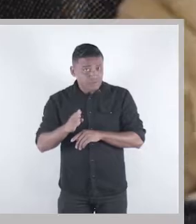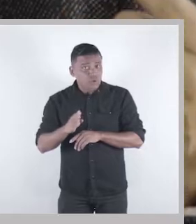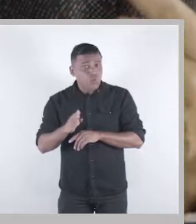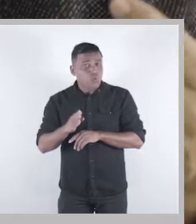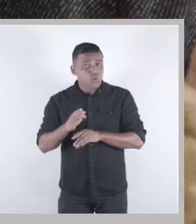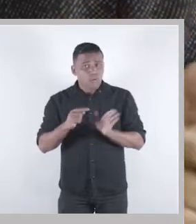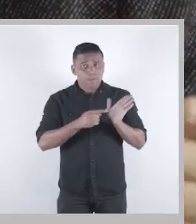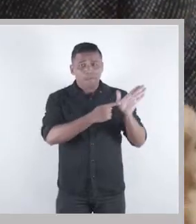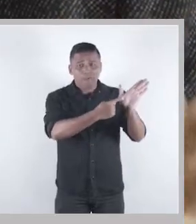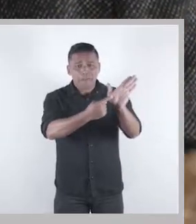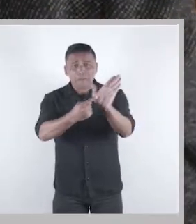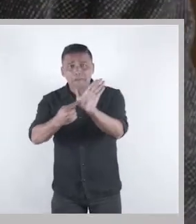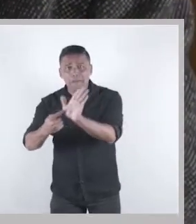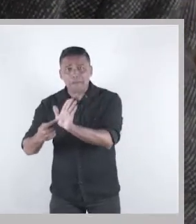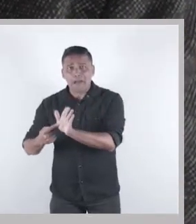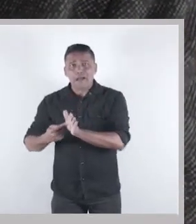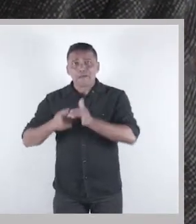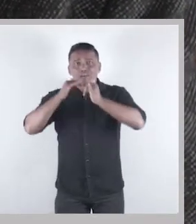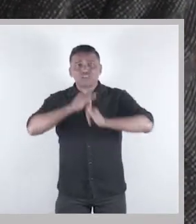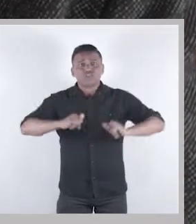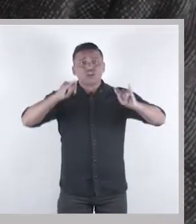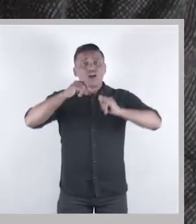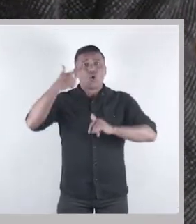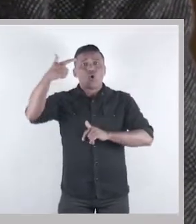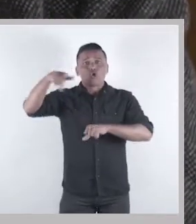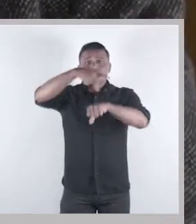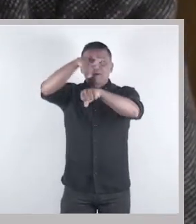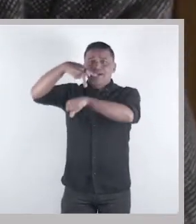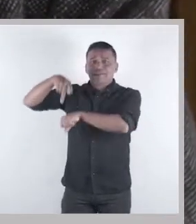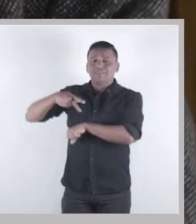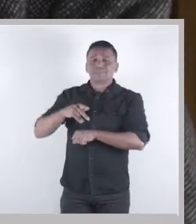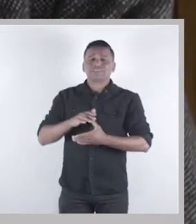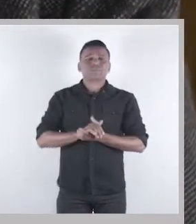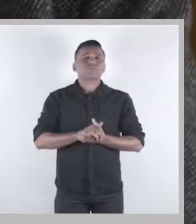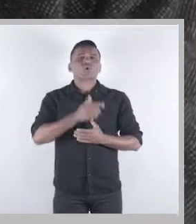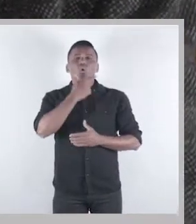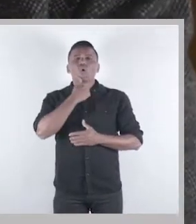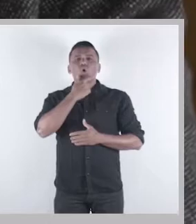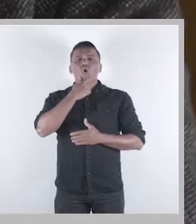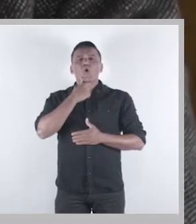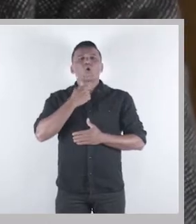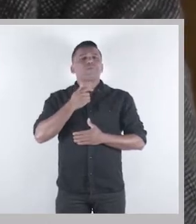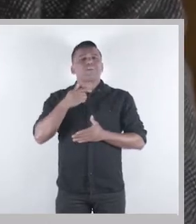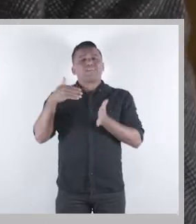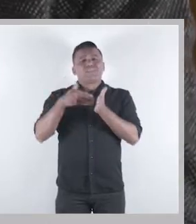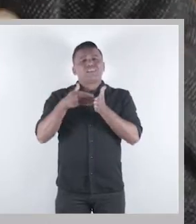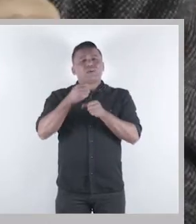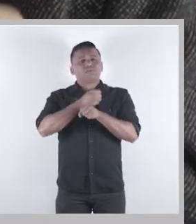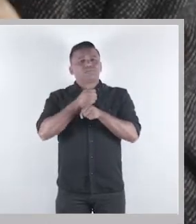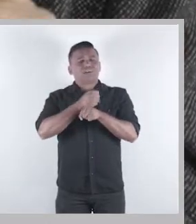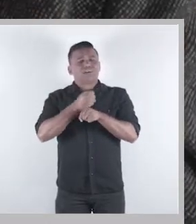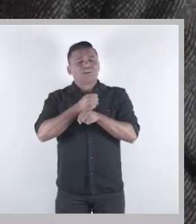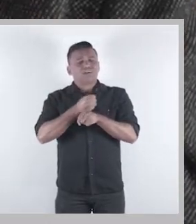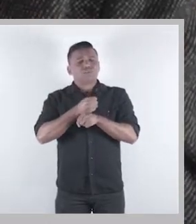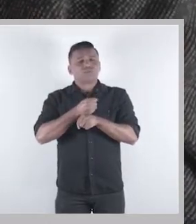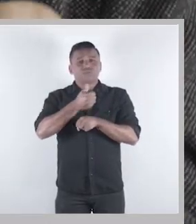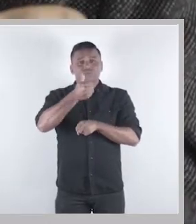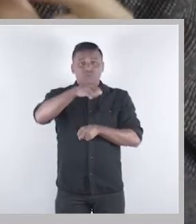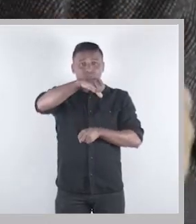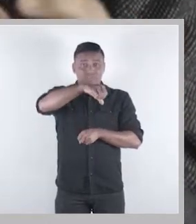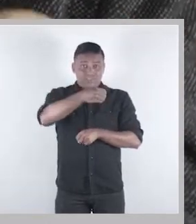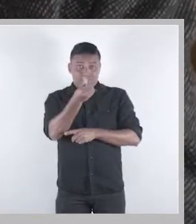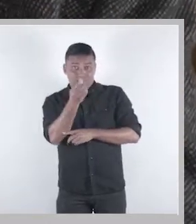paz é que ele foi escrito no final dos anos Oi desculpa 260 em que ele fala Exatamente isso como que o